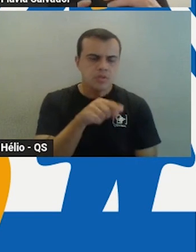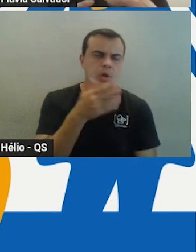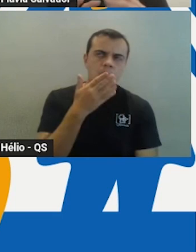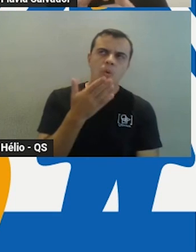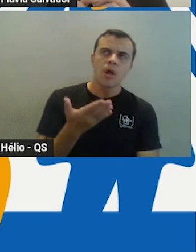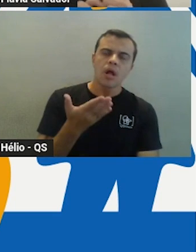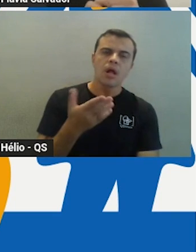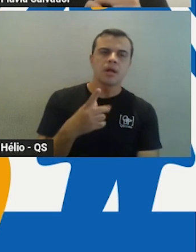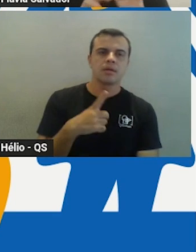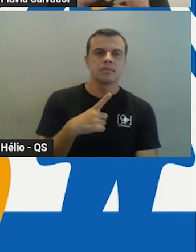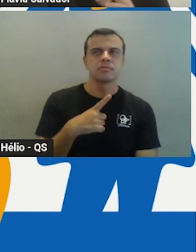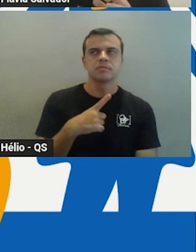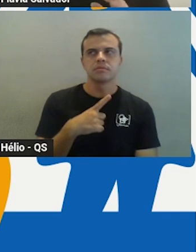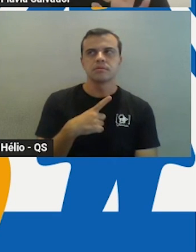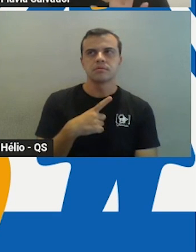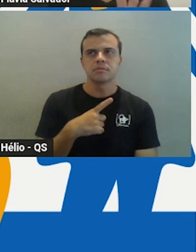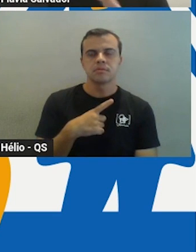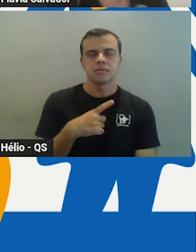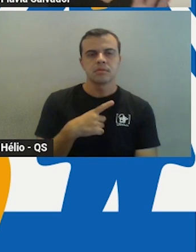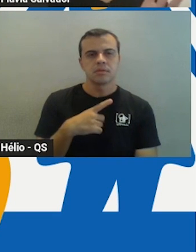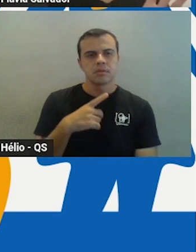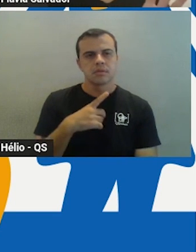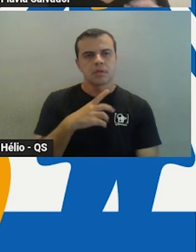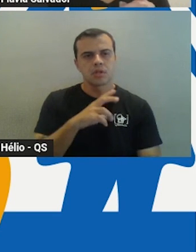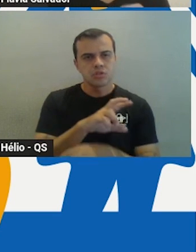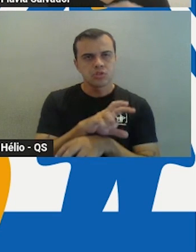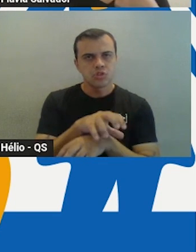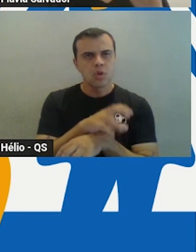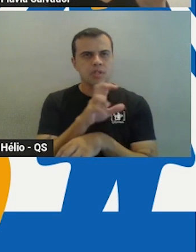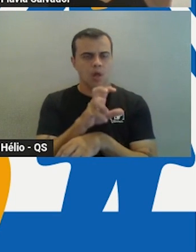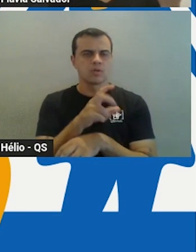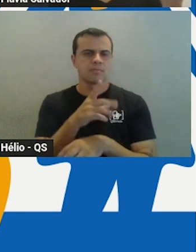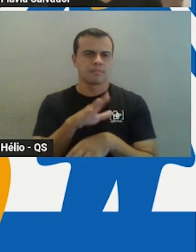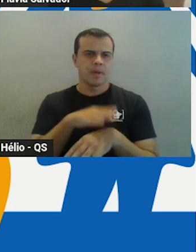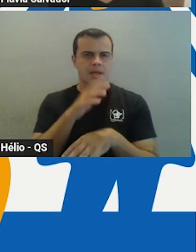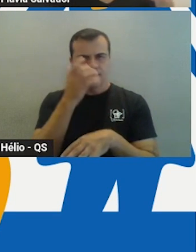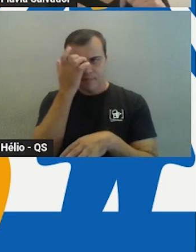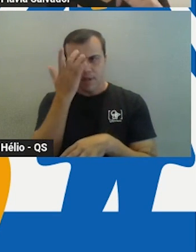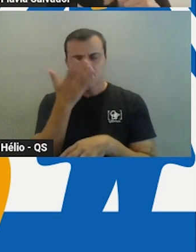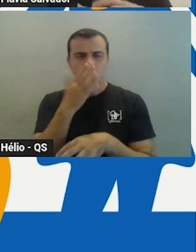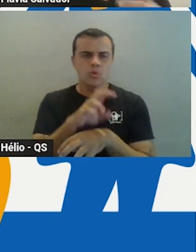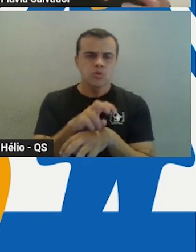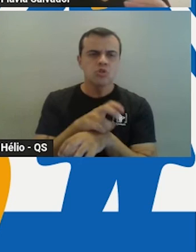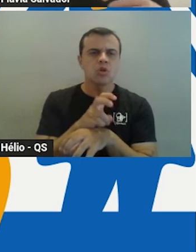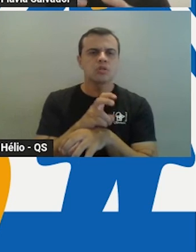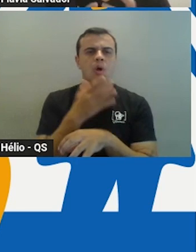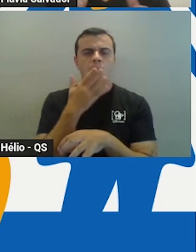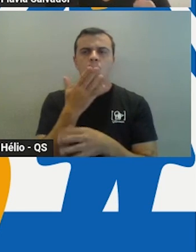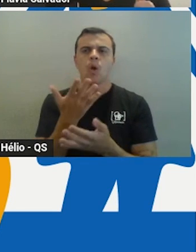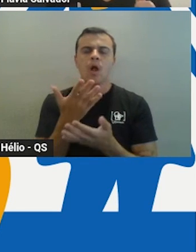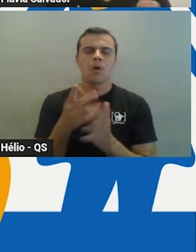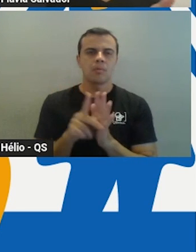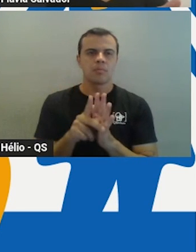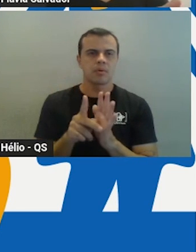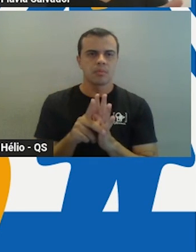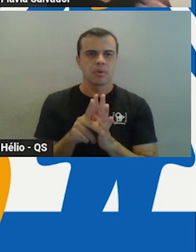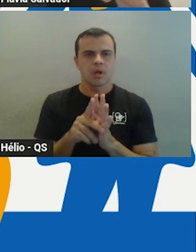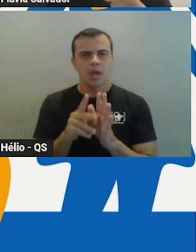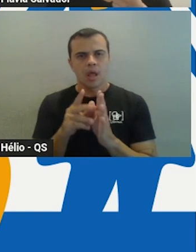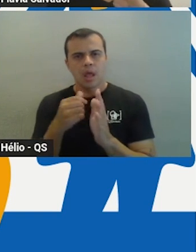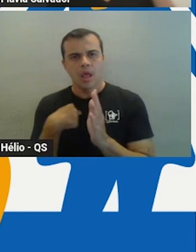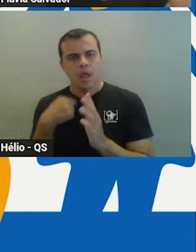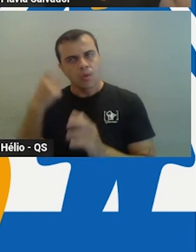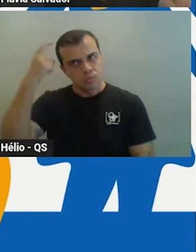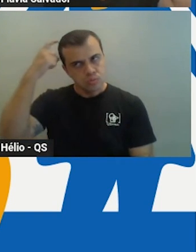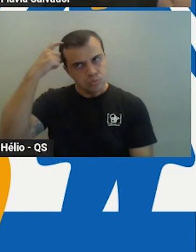esse? Os dinossauros são os mais fáceis, né? Mas que dinossauro que será? Que bichinho é esse? É um ursinho? Tem certeza?